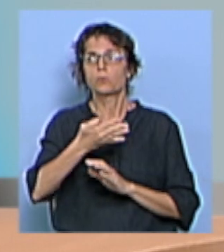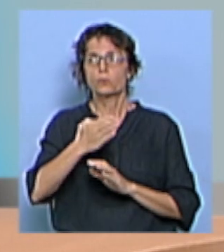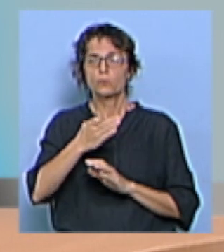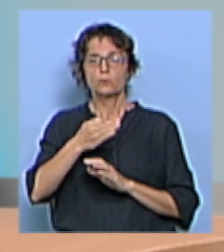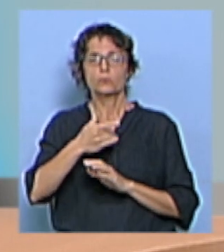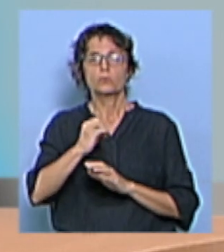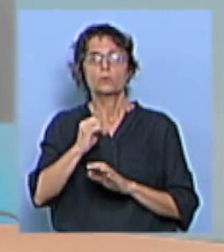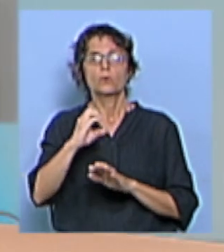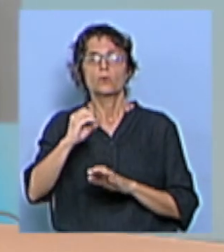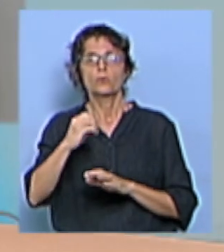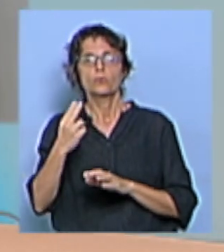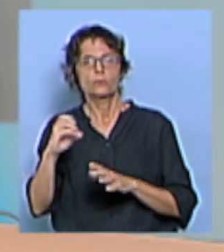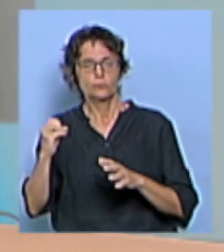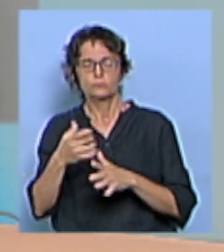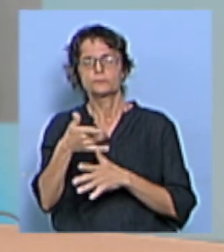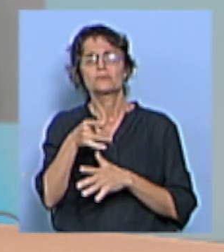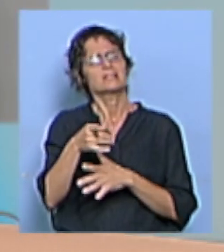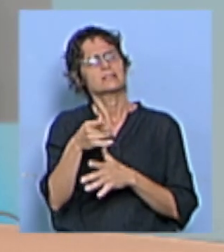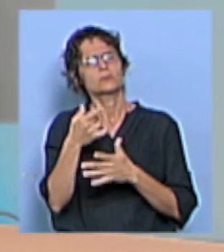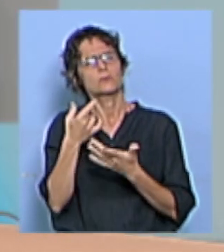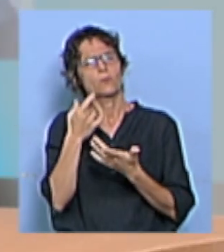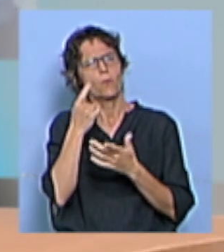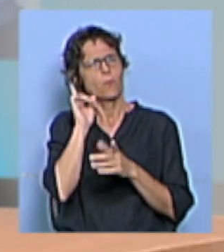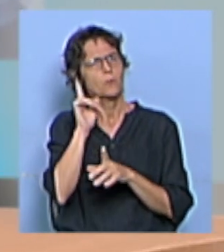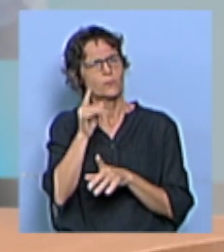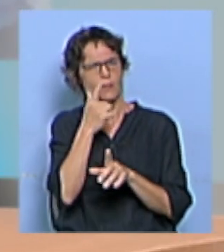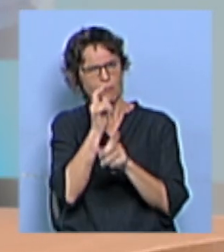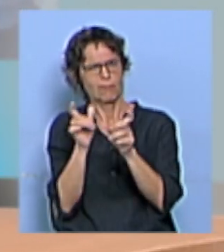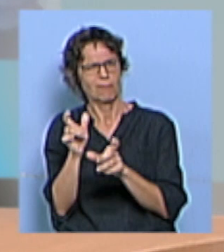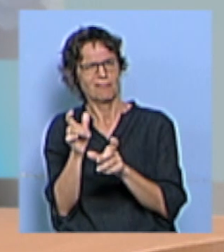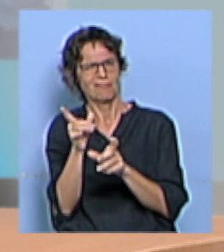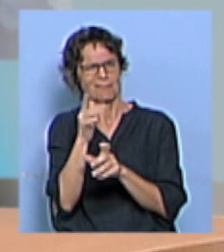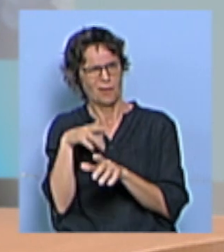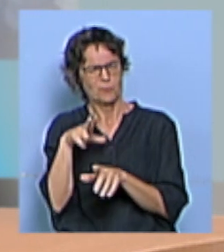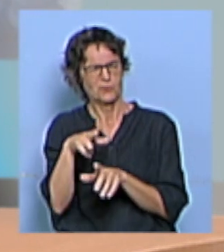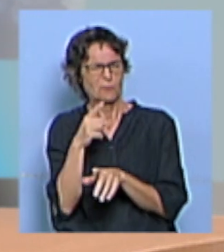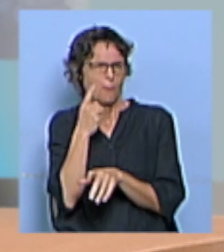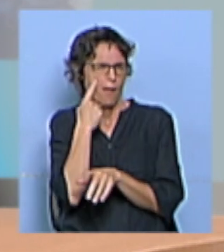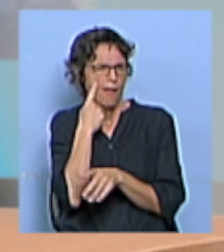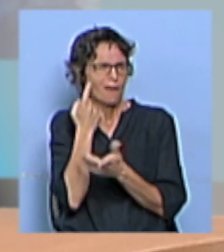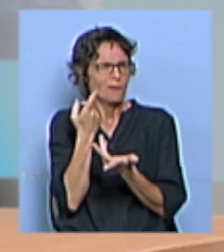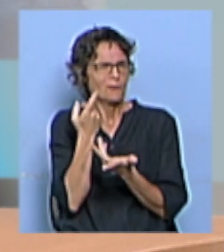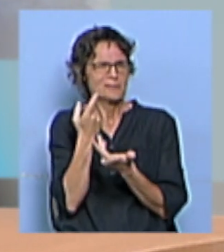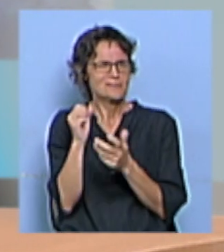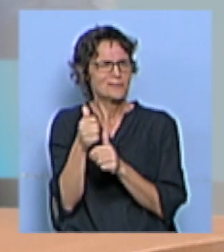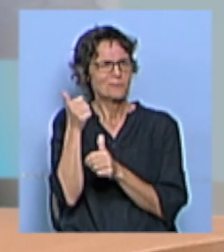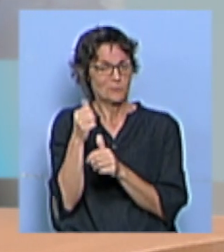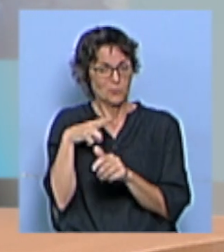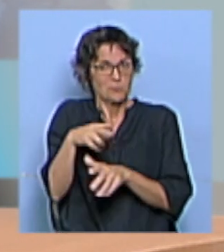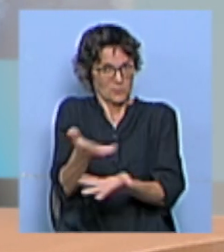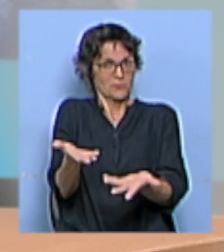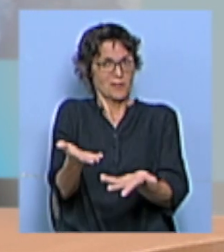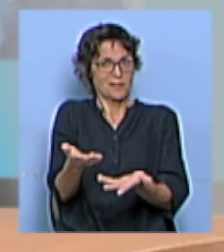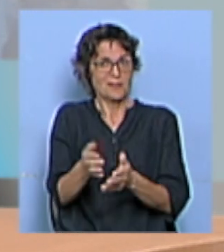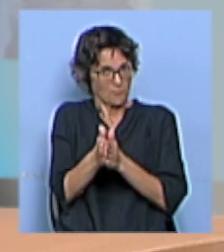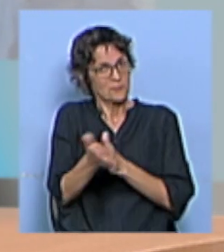portugueses descobrirem melhor o país que têm. Com certeza, até nesse aspecto, infelizmente esta pandemia que se abateu levou